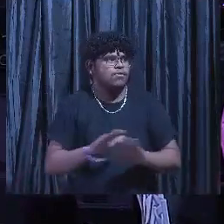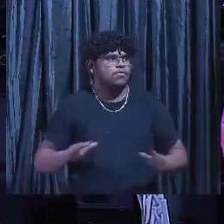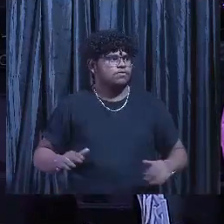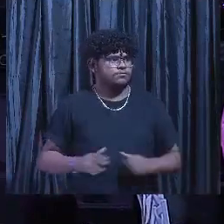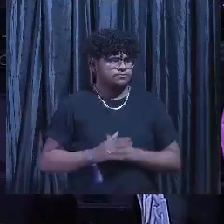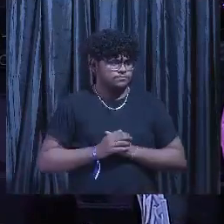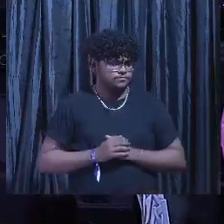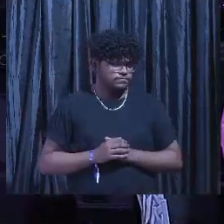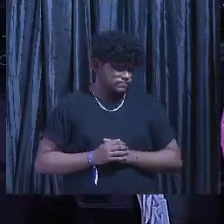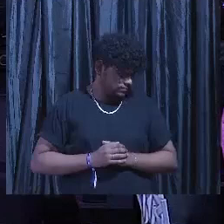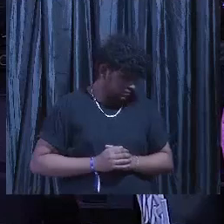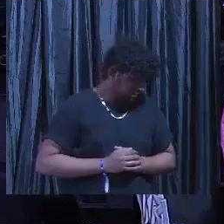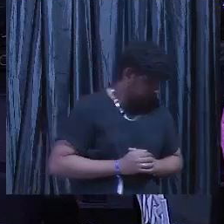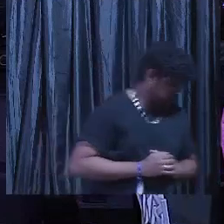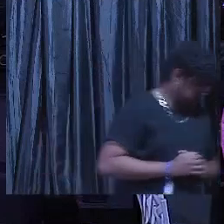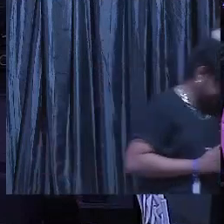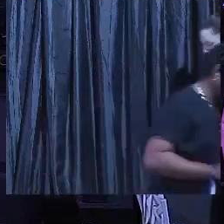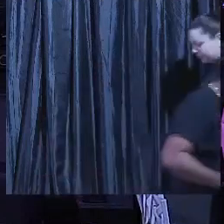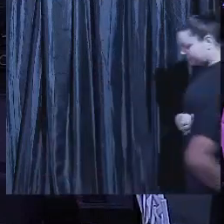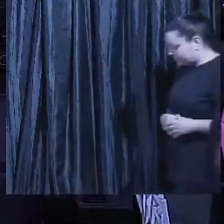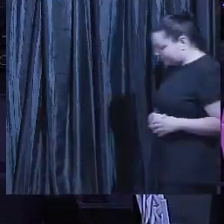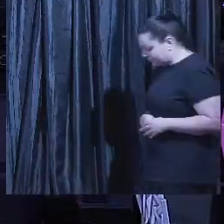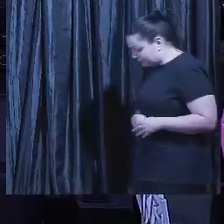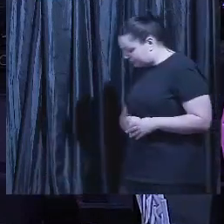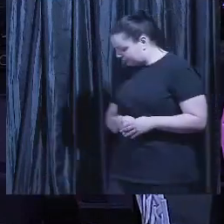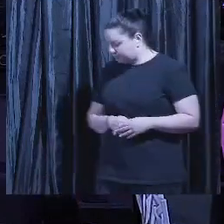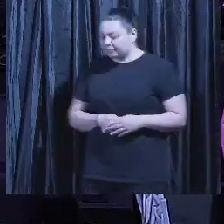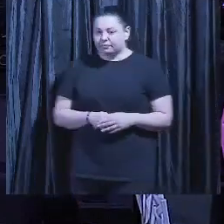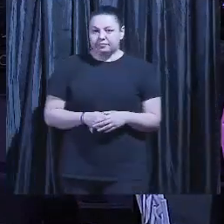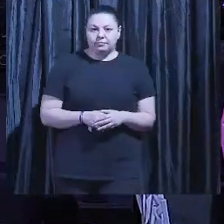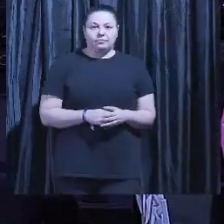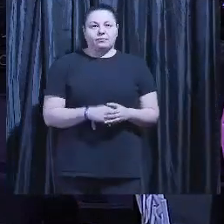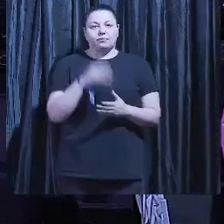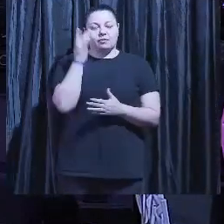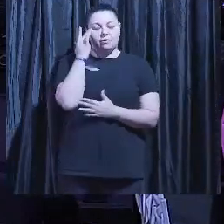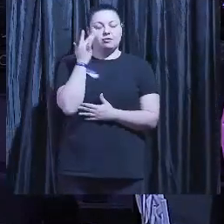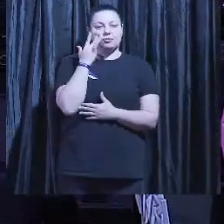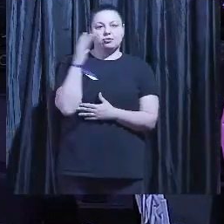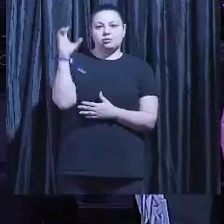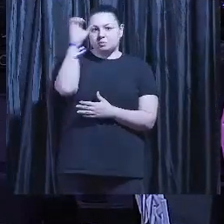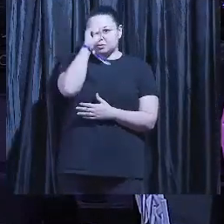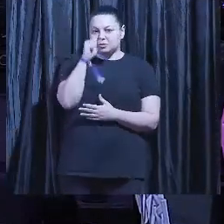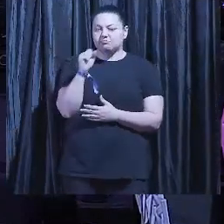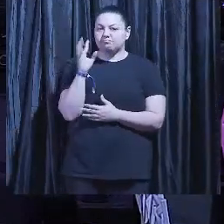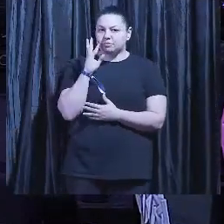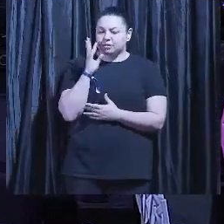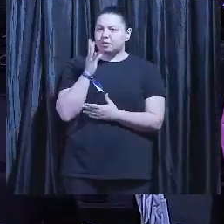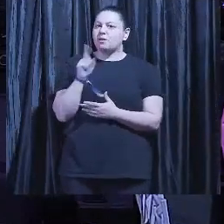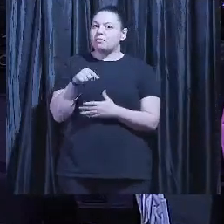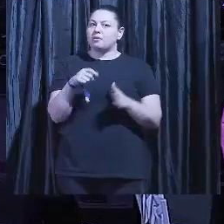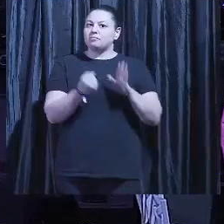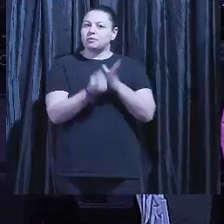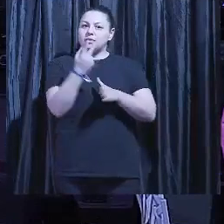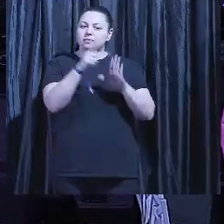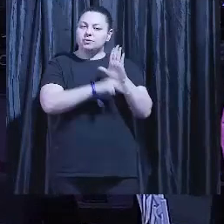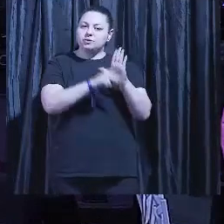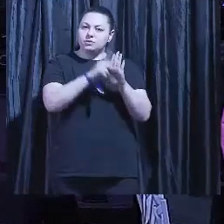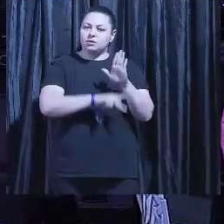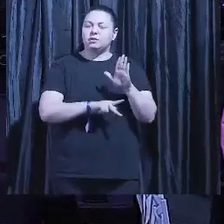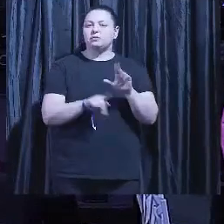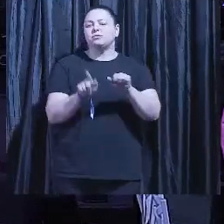Eu acho que um aprendizado bem grande que a gente teve também, fazer projetos, por mais que Social Good Brasil já veio como